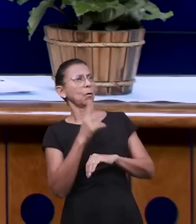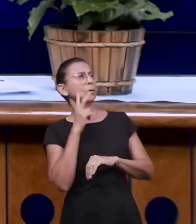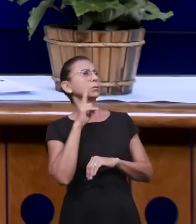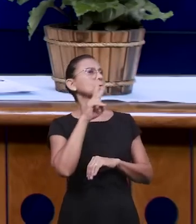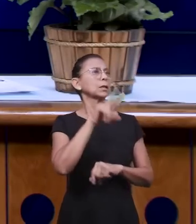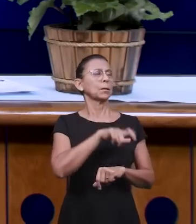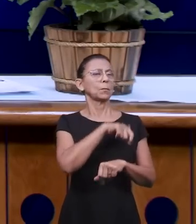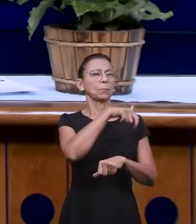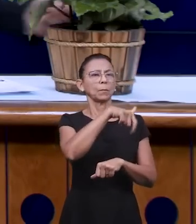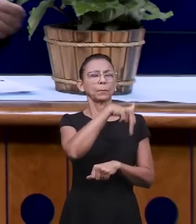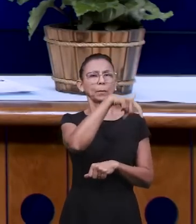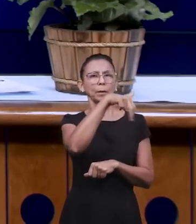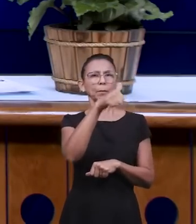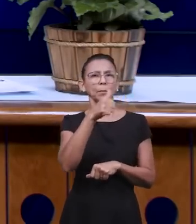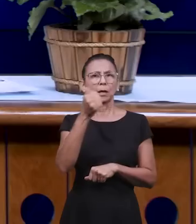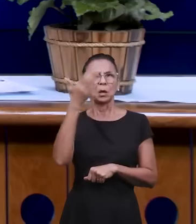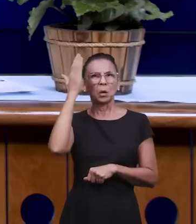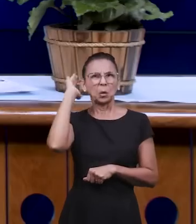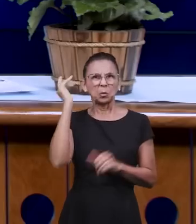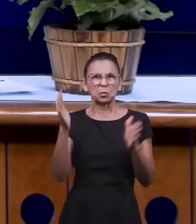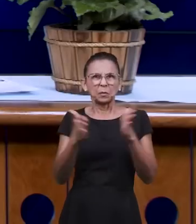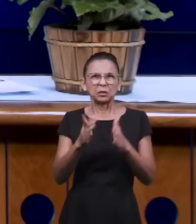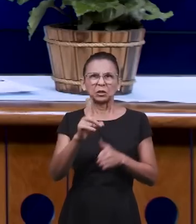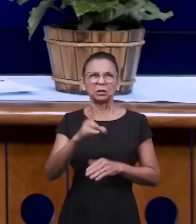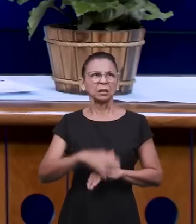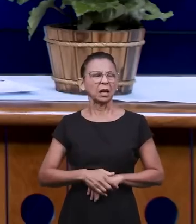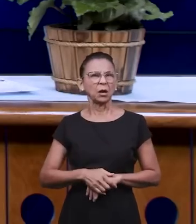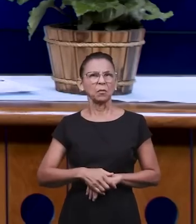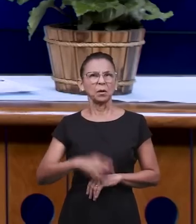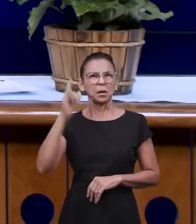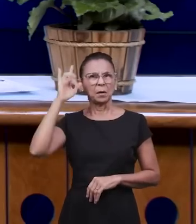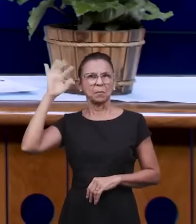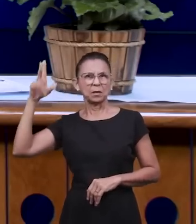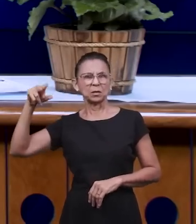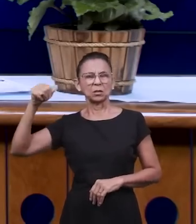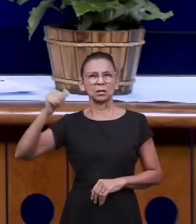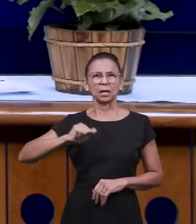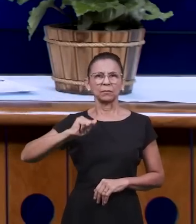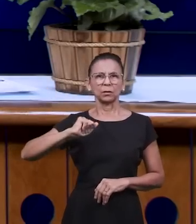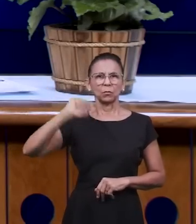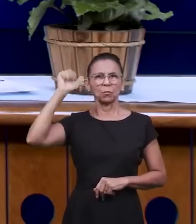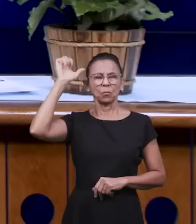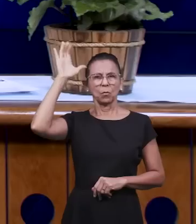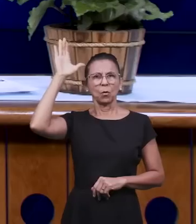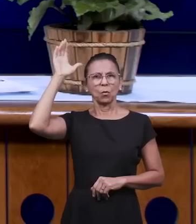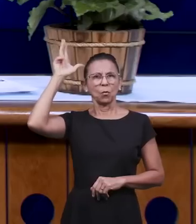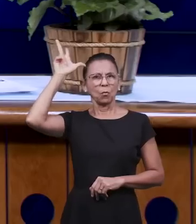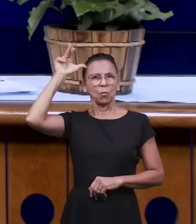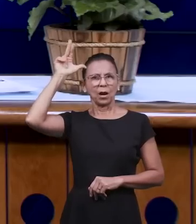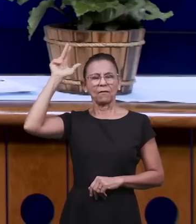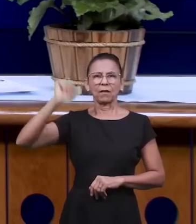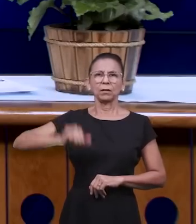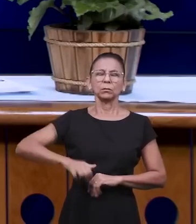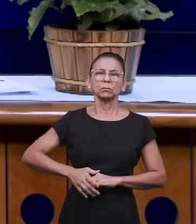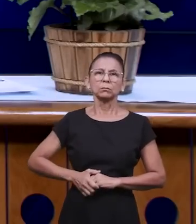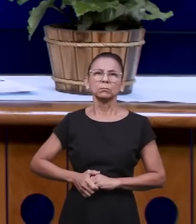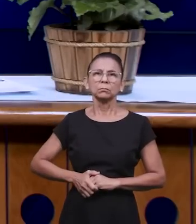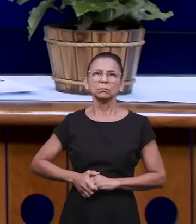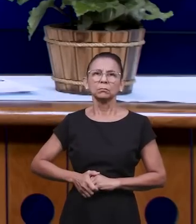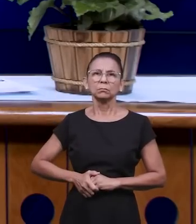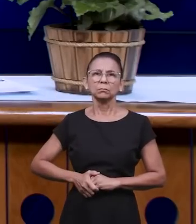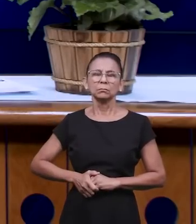E Jesus, ele veio, segundo as Escrituras. Ele veio de Jericó, jantou em Betânia,